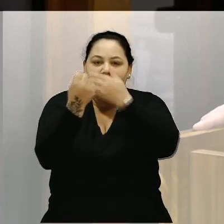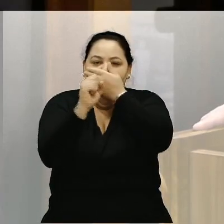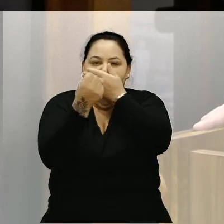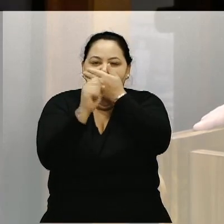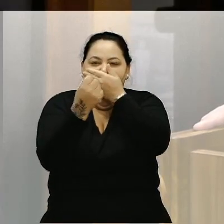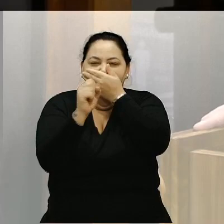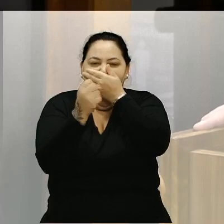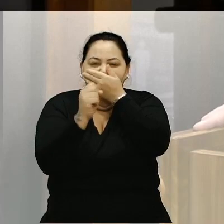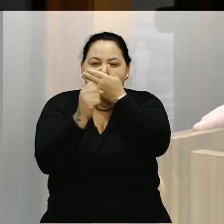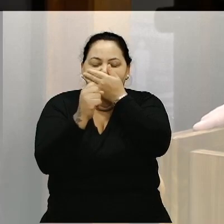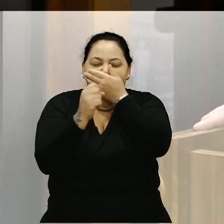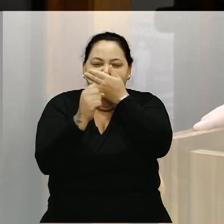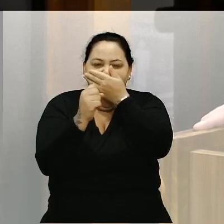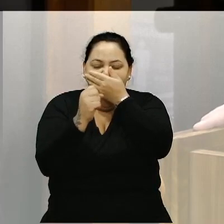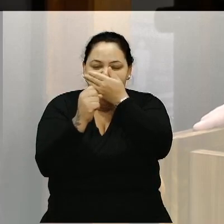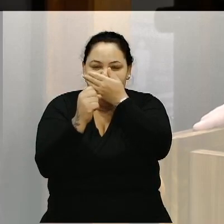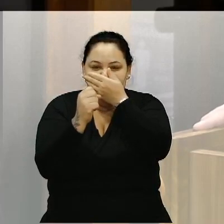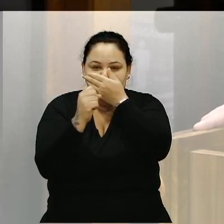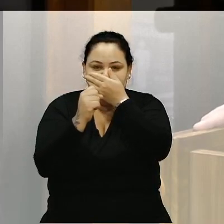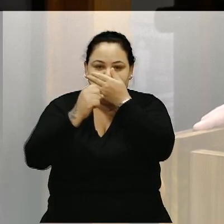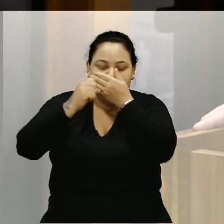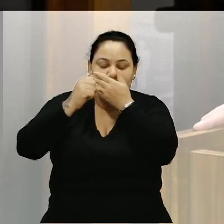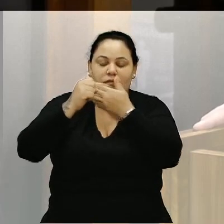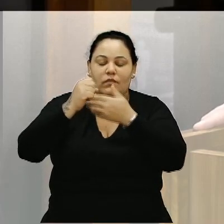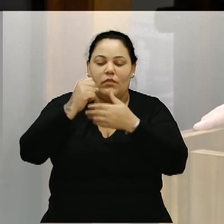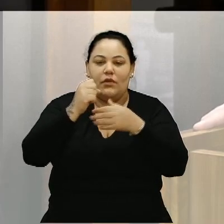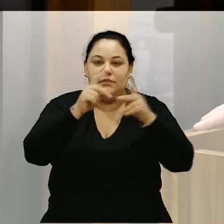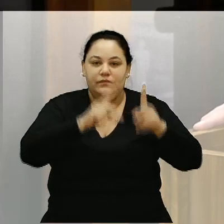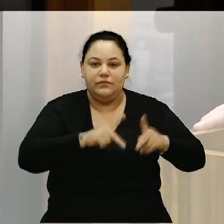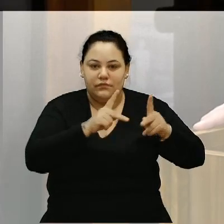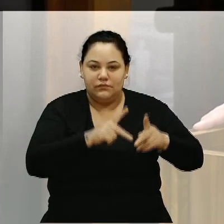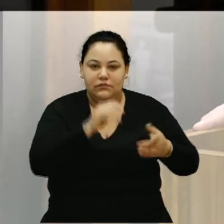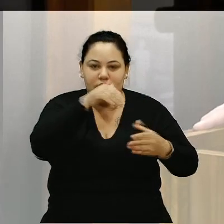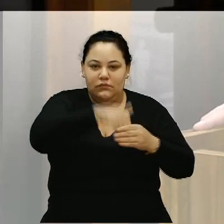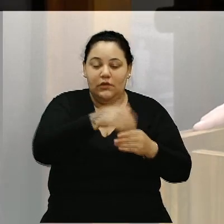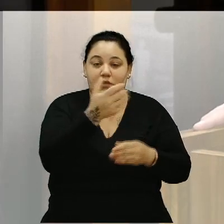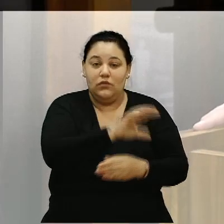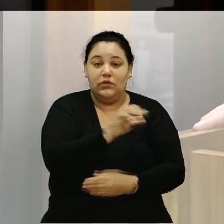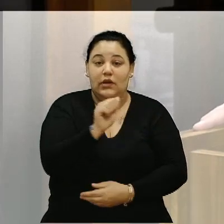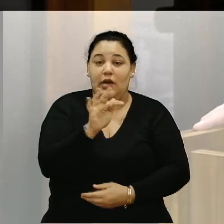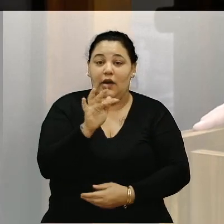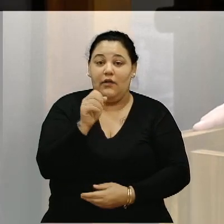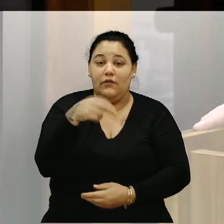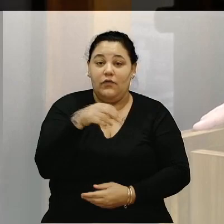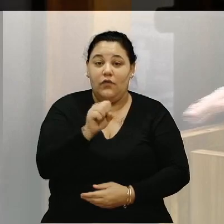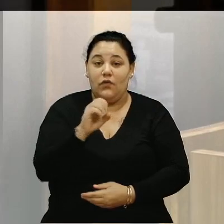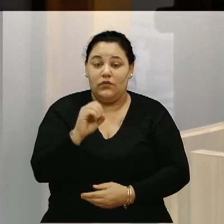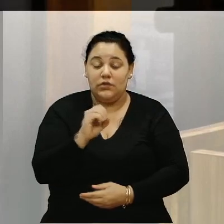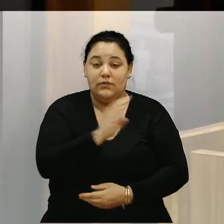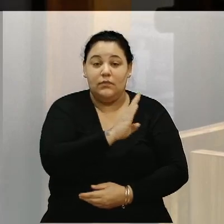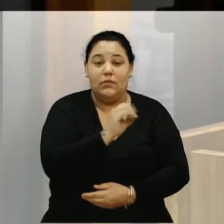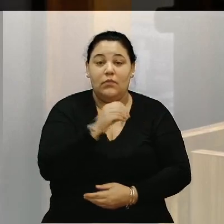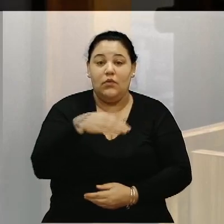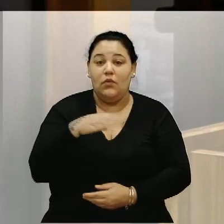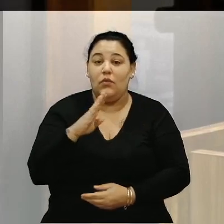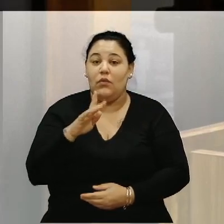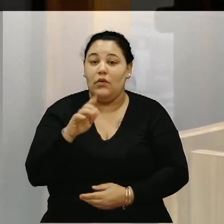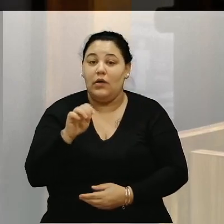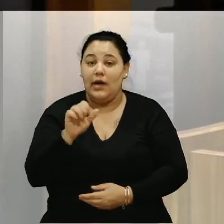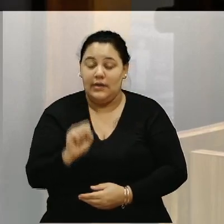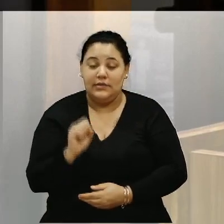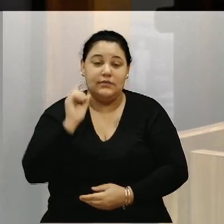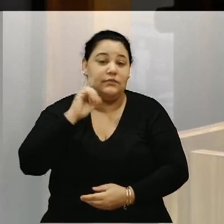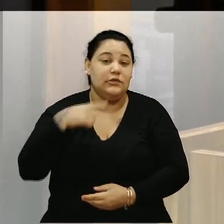votaram contra essas emendas, sendo eles Afonso Mota, PDT Rio Grande do Sul, Bongás, PT, RS, Denise